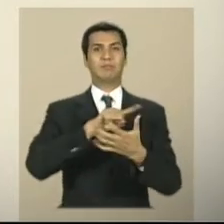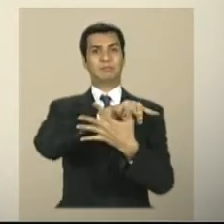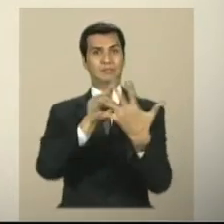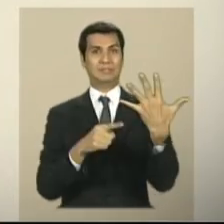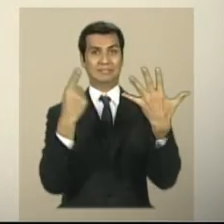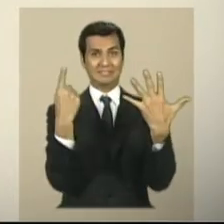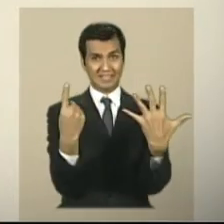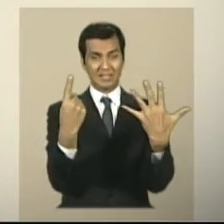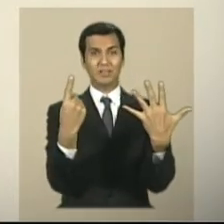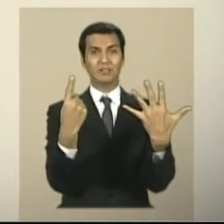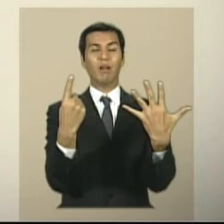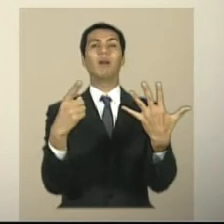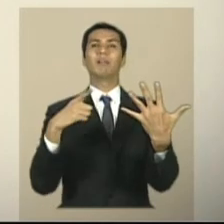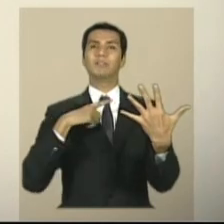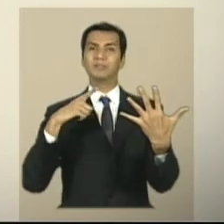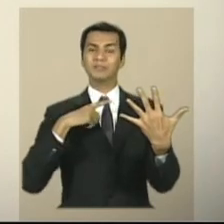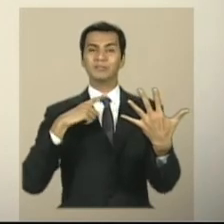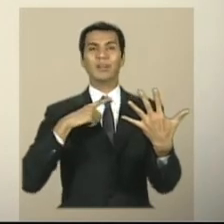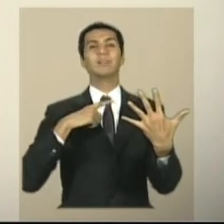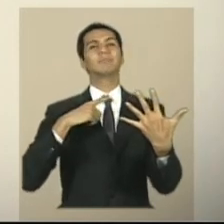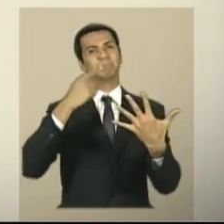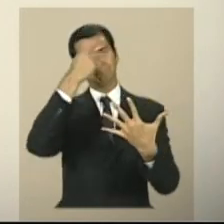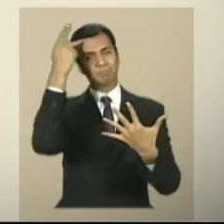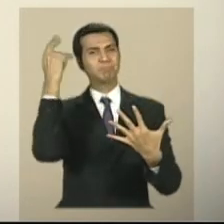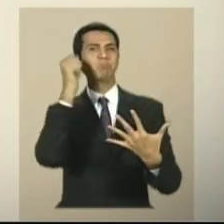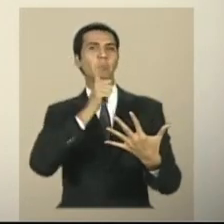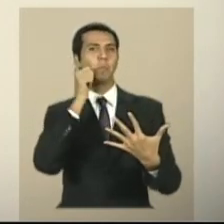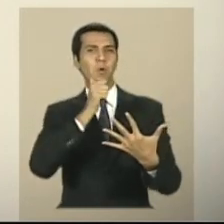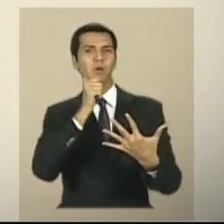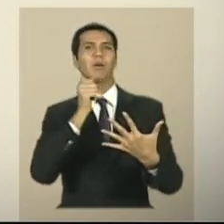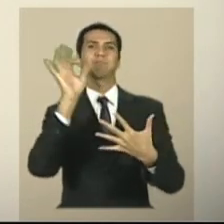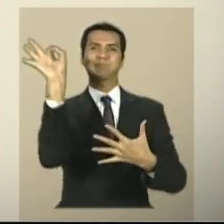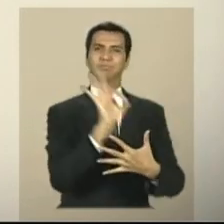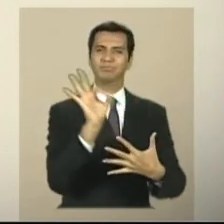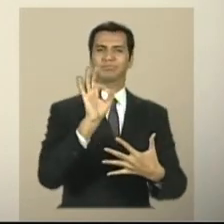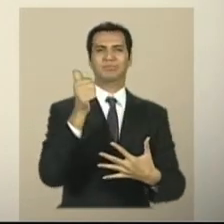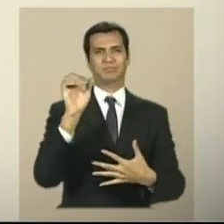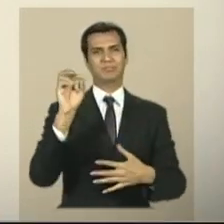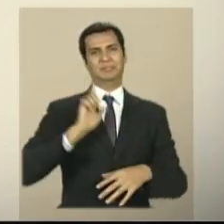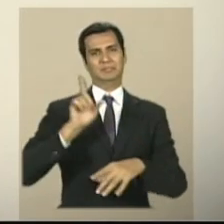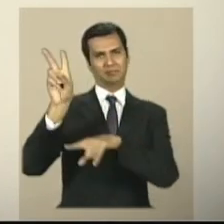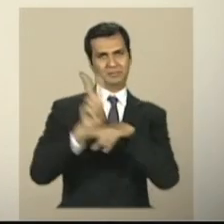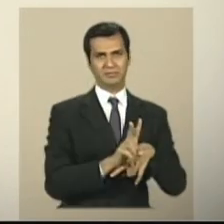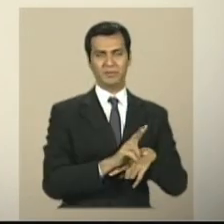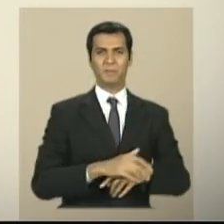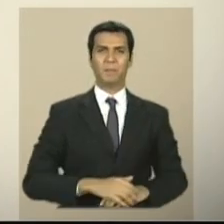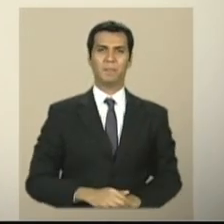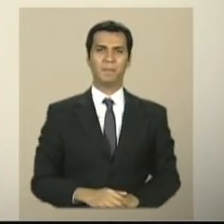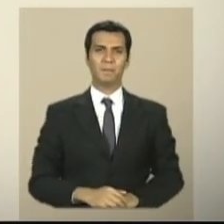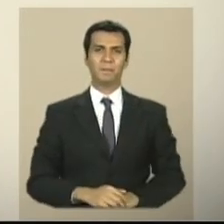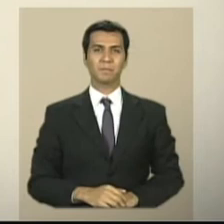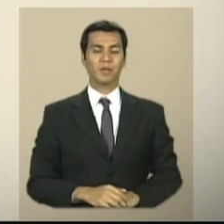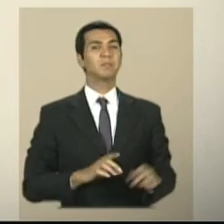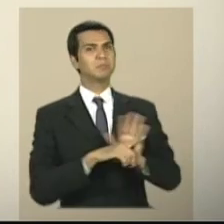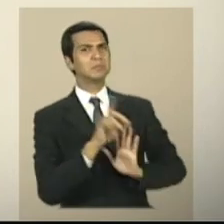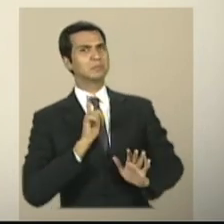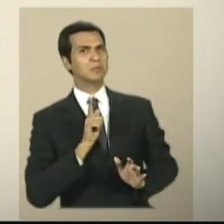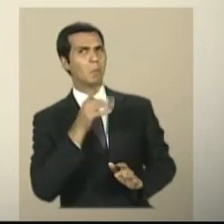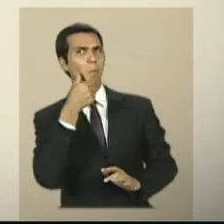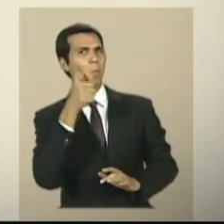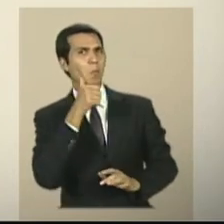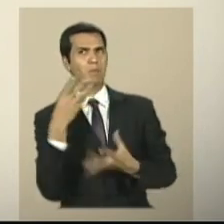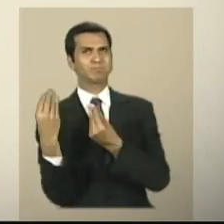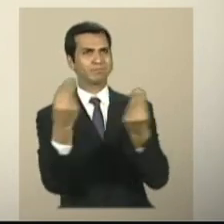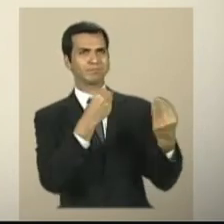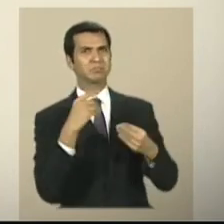mulheres considerando que muitos lares são sustentados por mulheres faz diferença né Presidente a a Luciano faz diferença assim